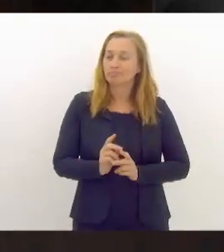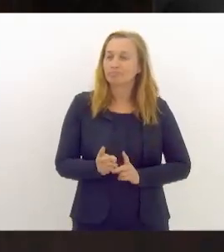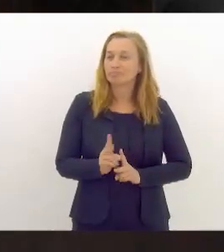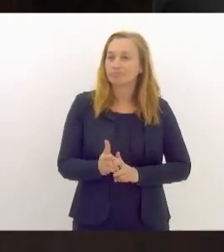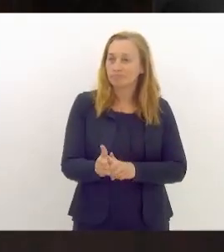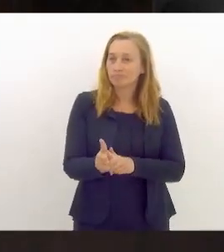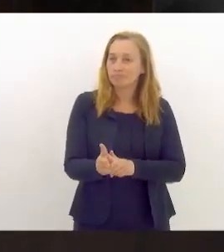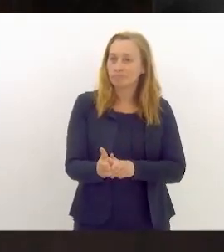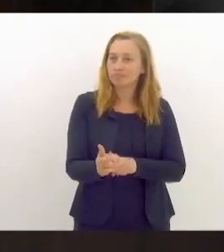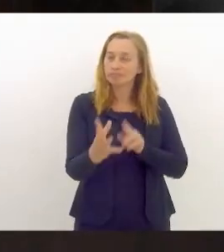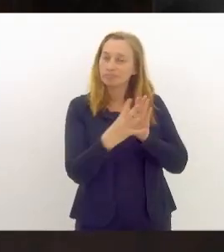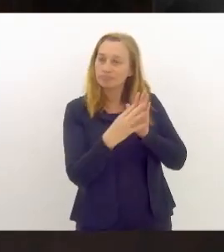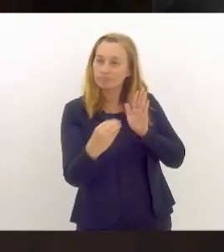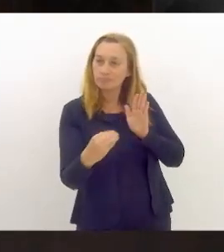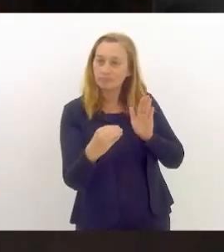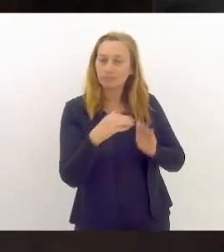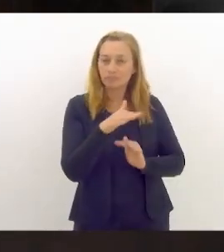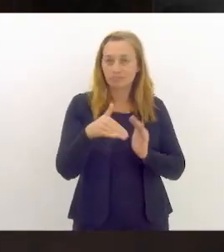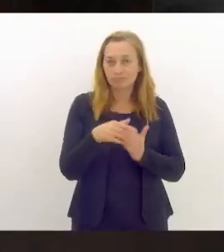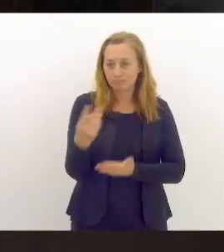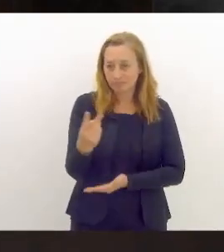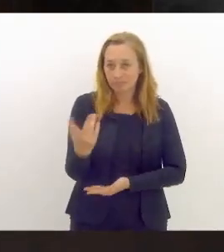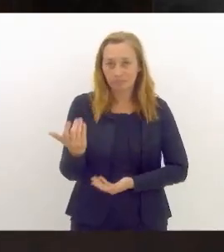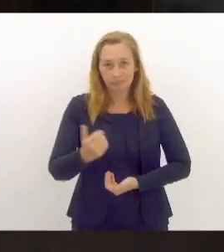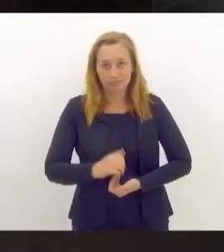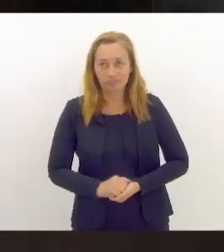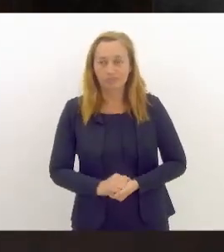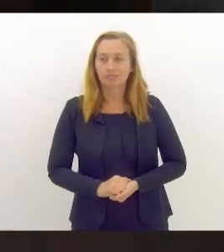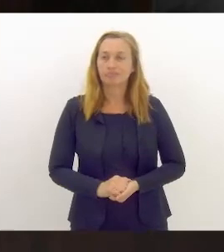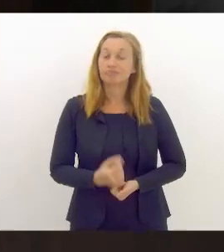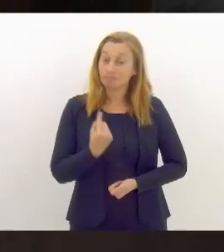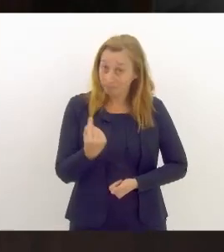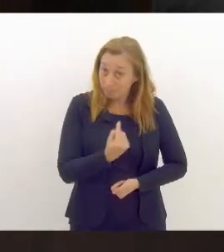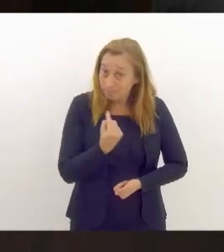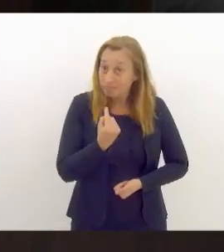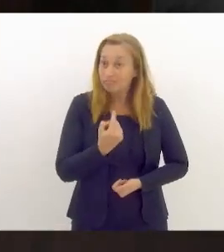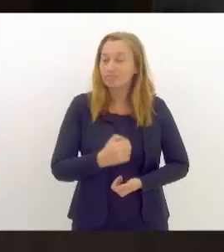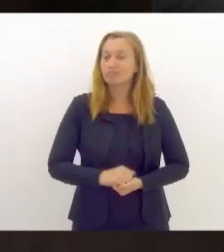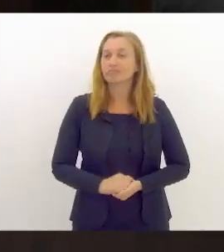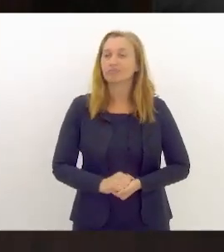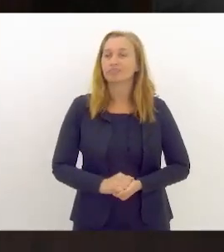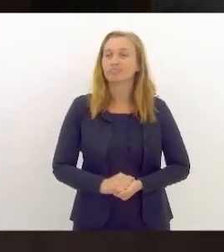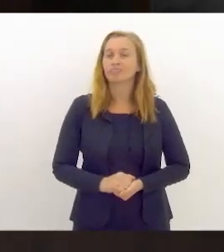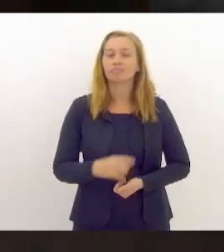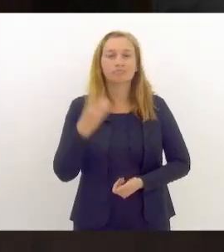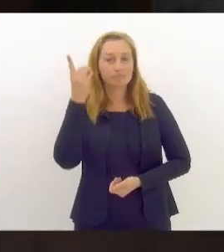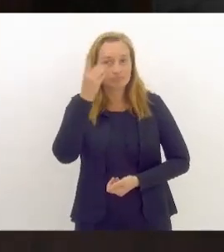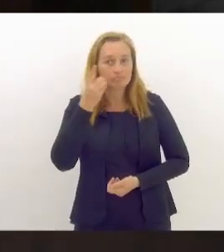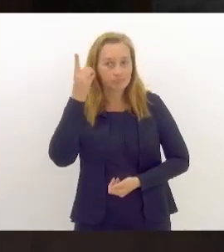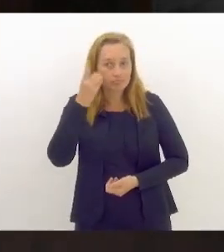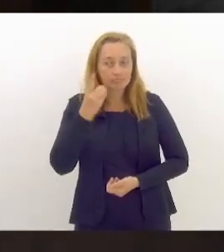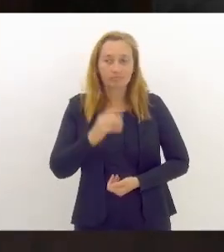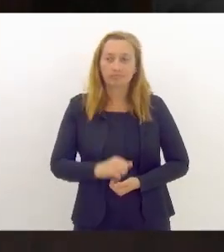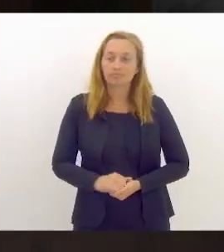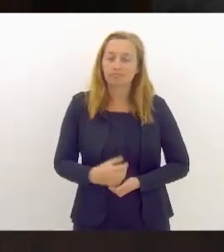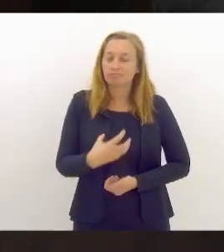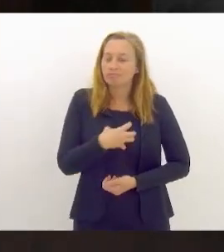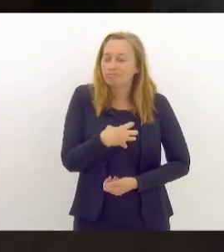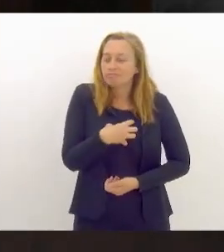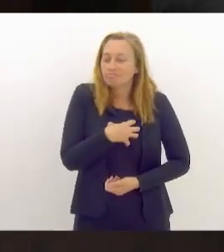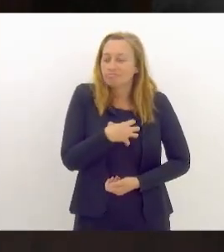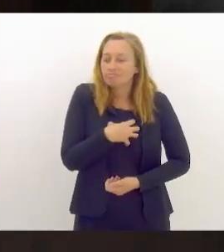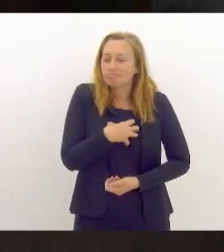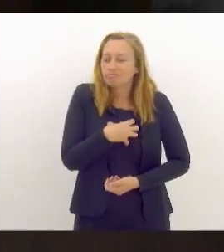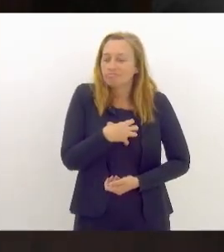o exemplo de todos vocês para nós como deputados nos sentimos